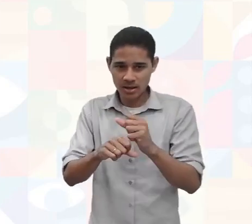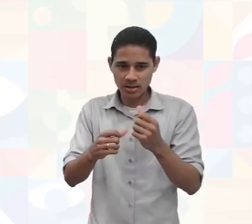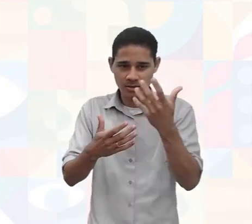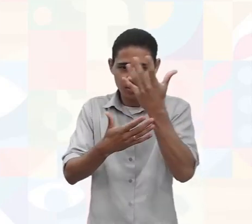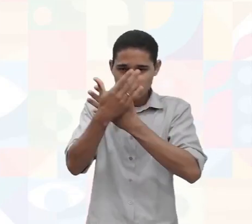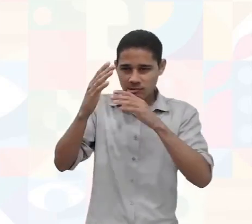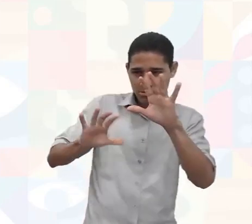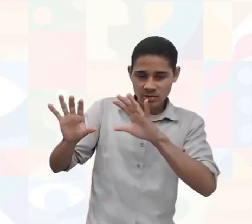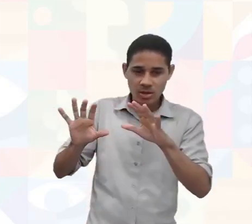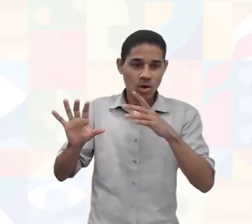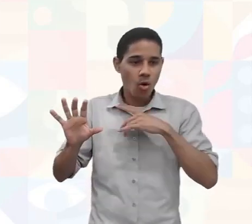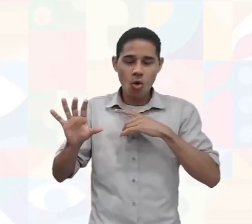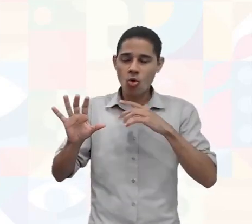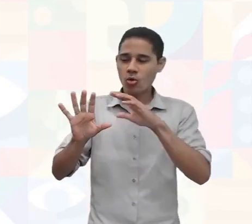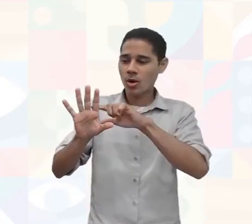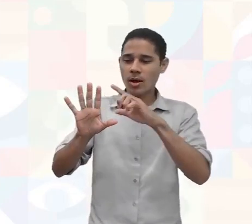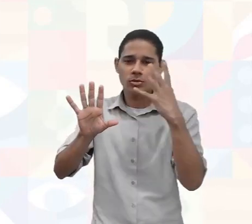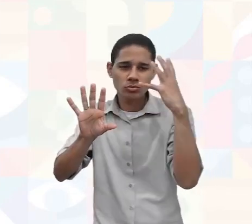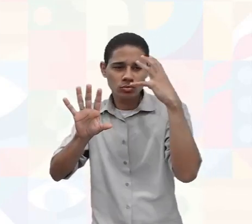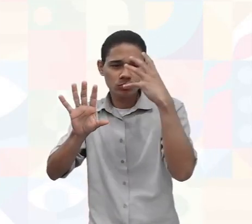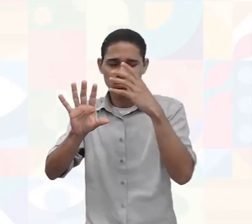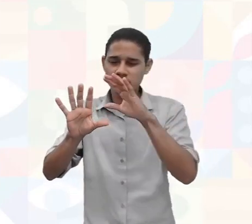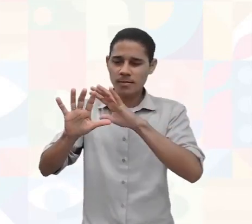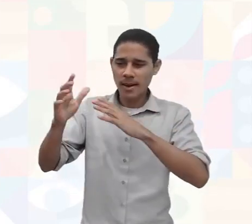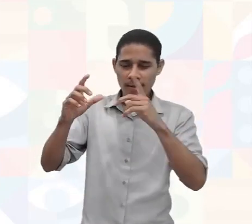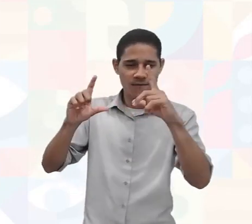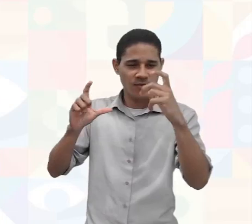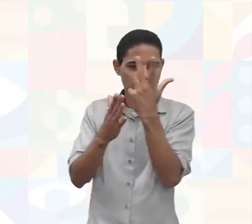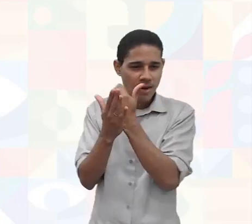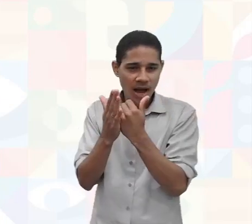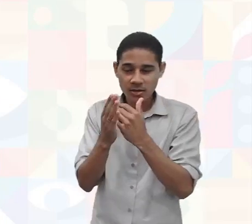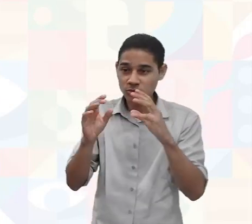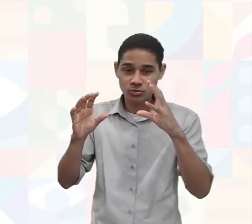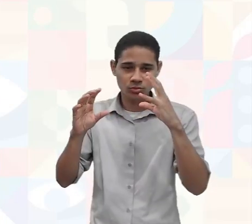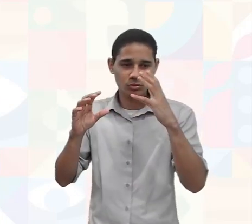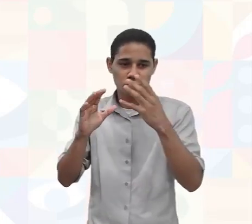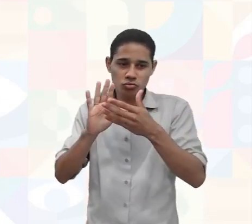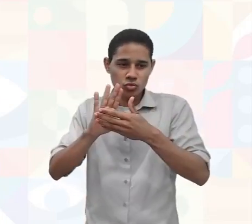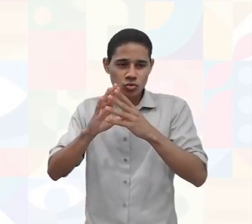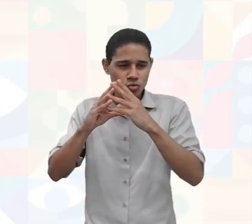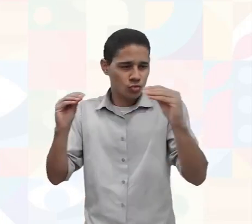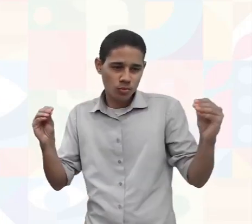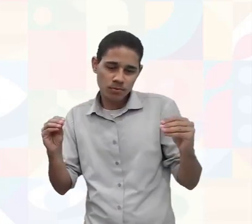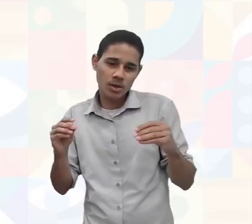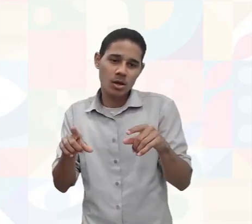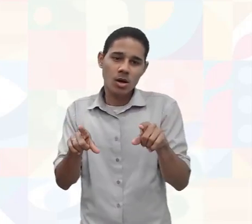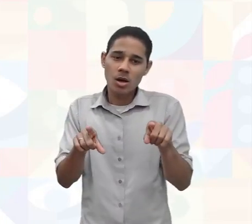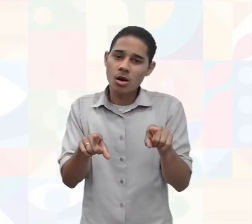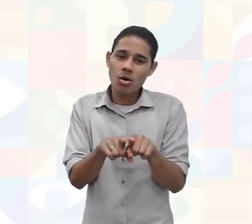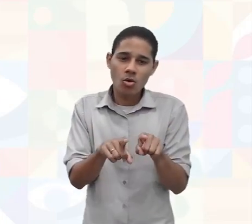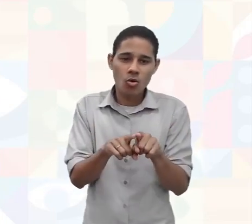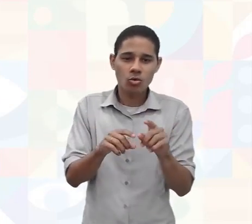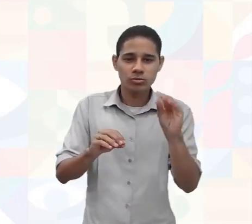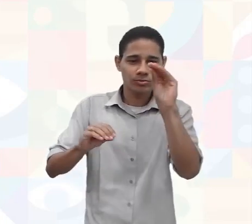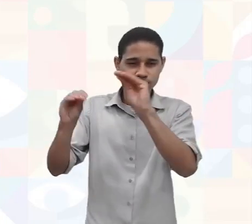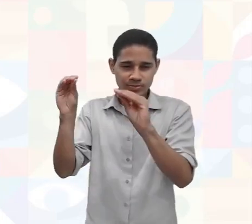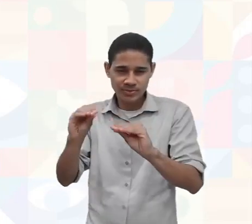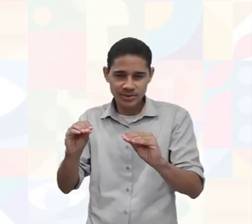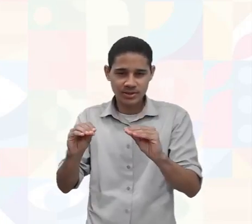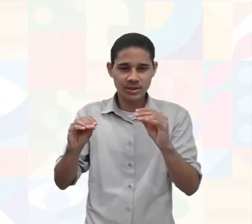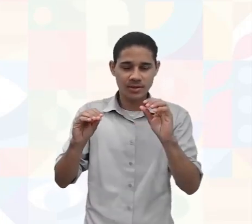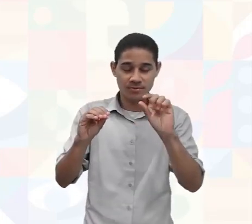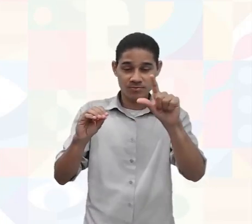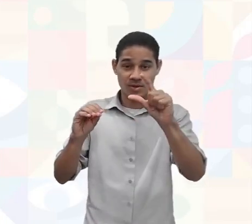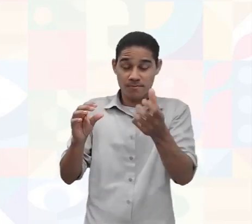uma imagem desaparecer no fundo, e a transparência também serve para adicionar complexidade a uma composição visual, enfatizar camadas